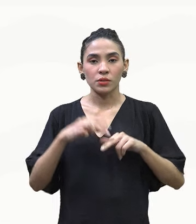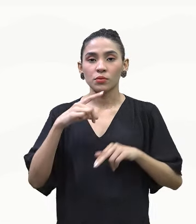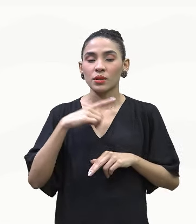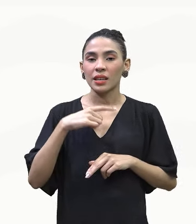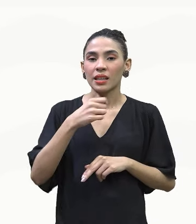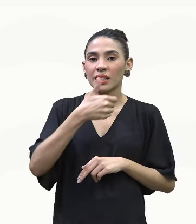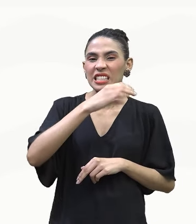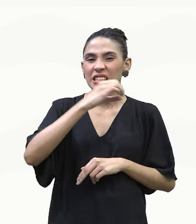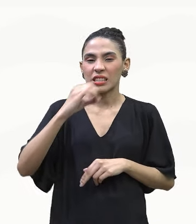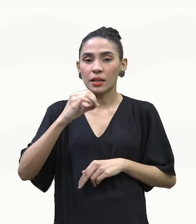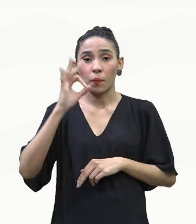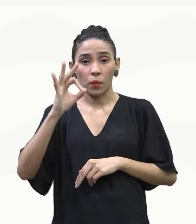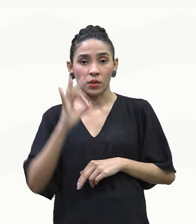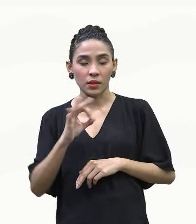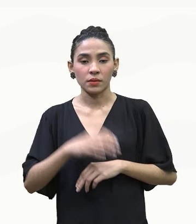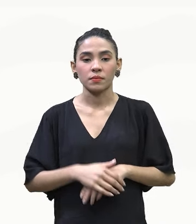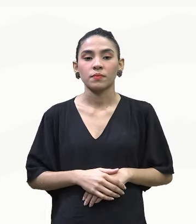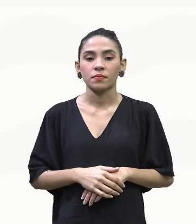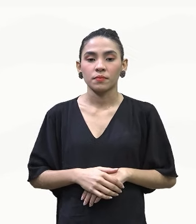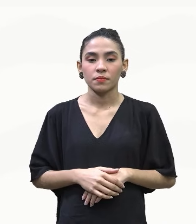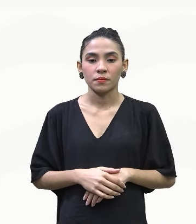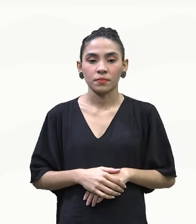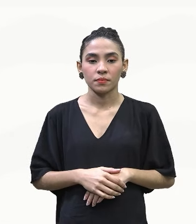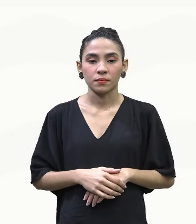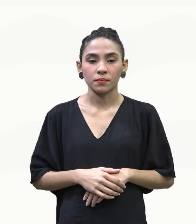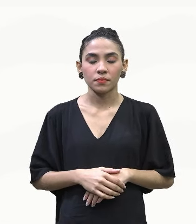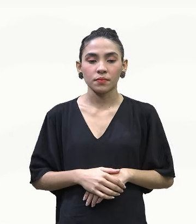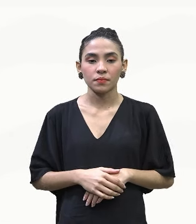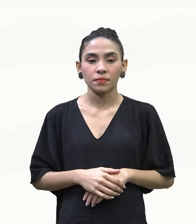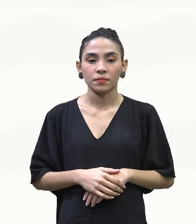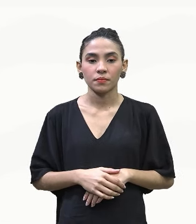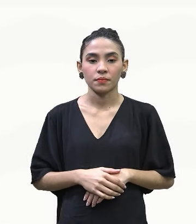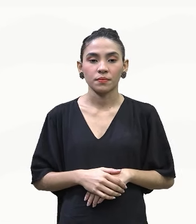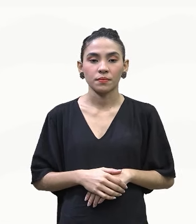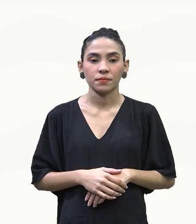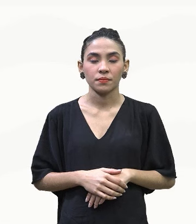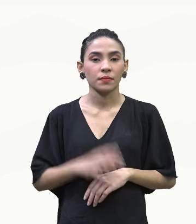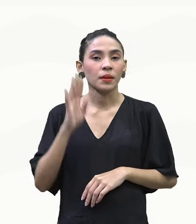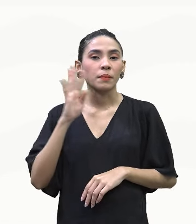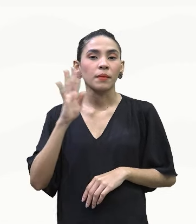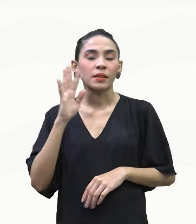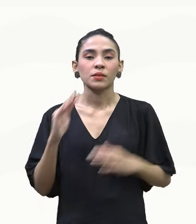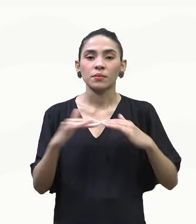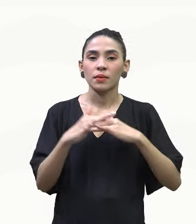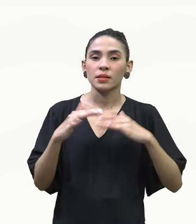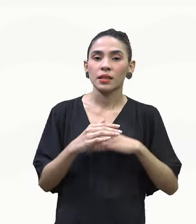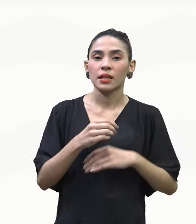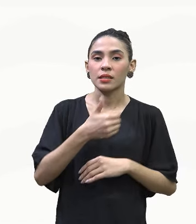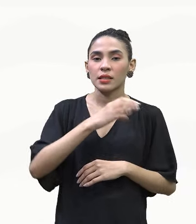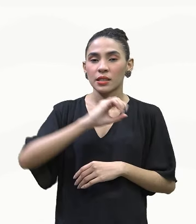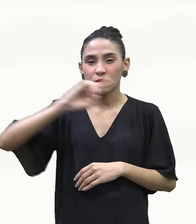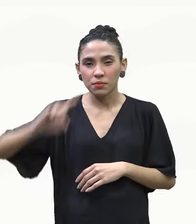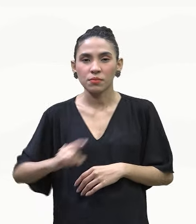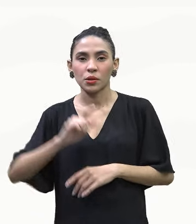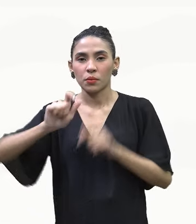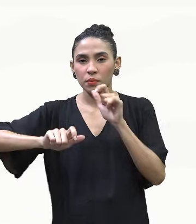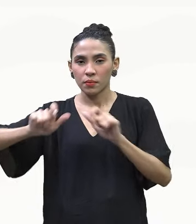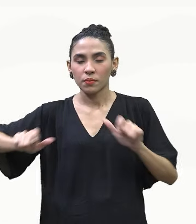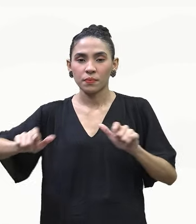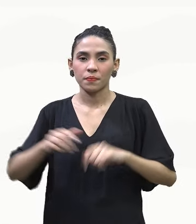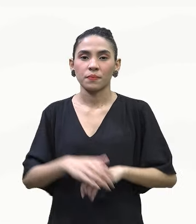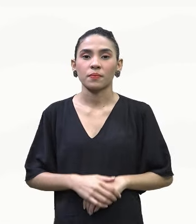aí veja vejam Ouçam Ouçam a situação hipotética nós vamos fazer aqui ó Imagine que uma cidade de 10.000 habitantes